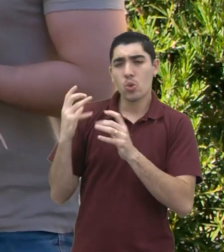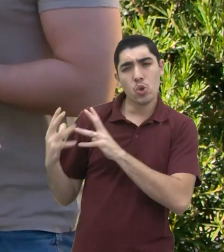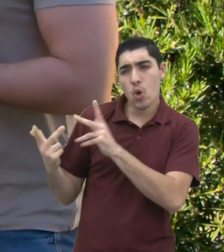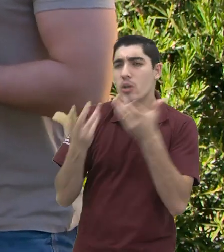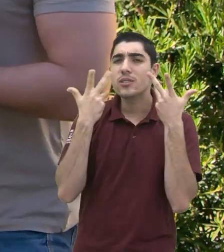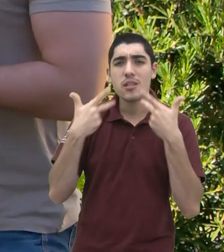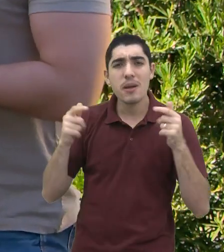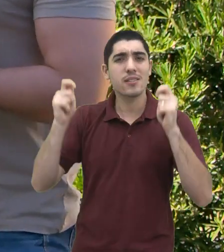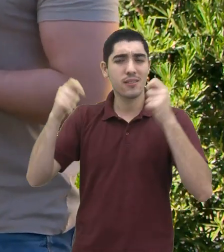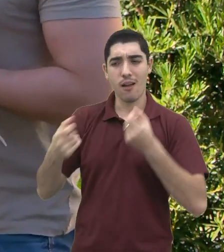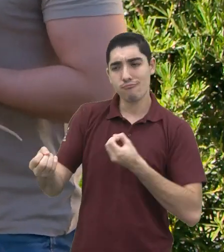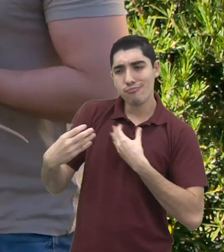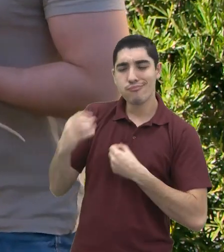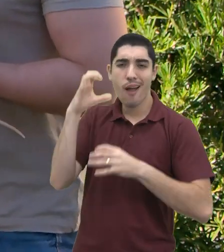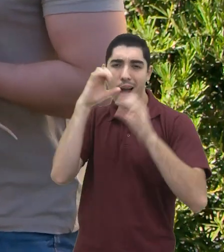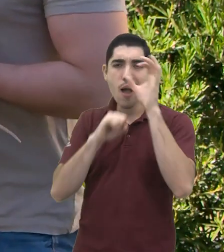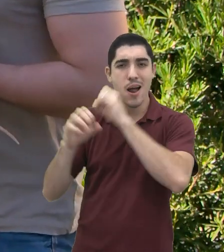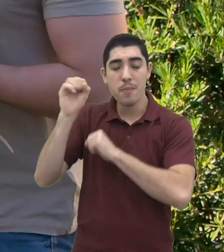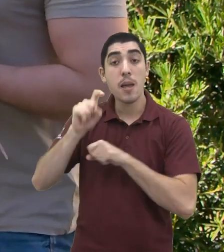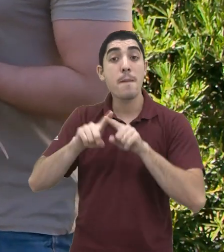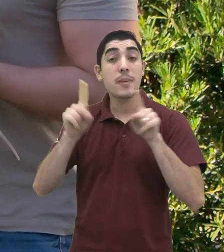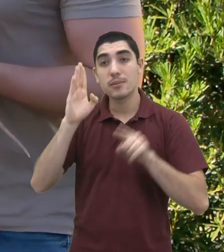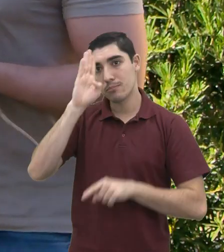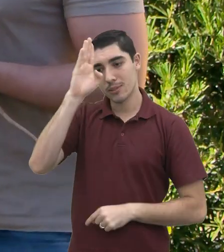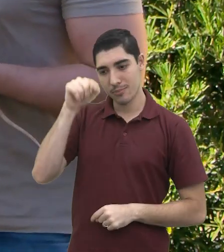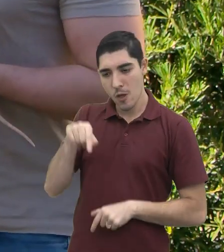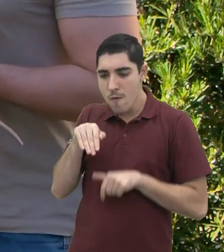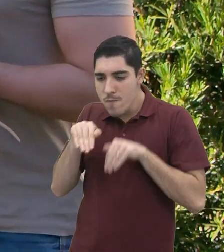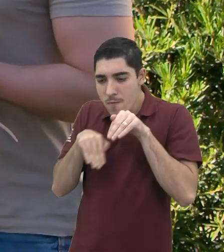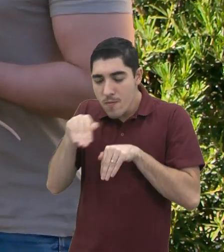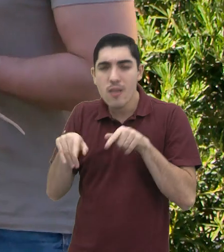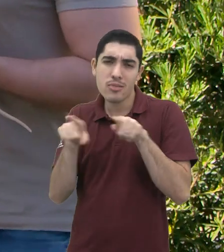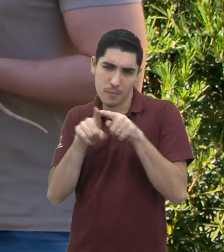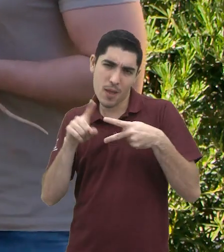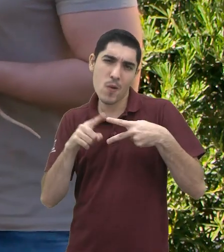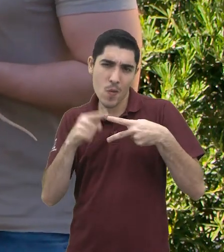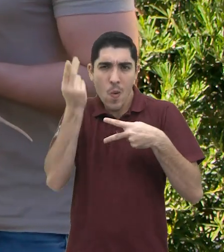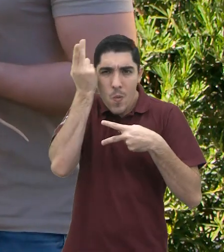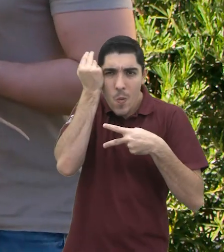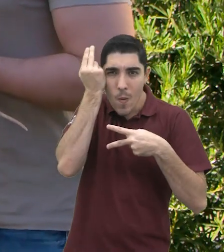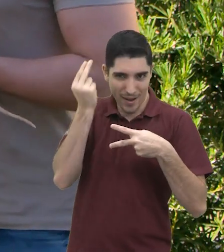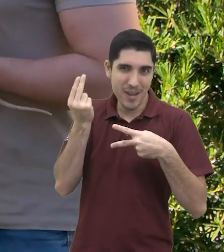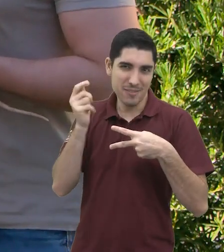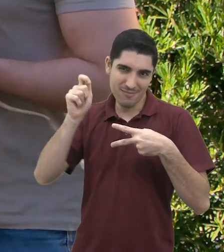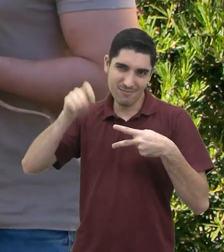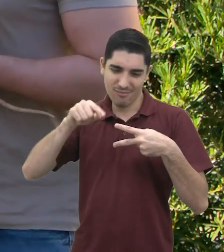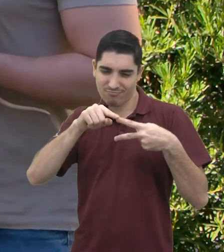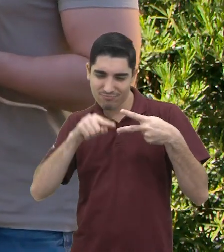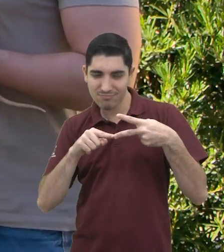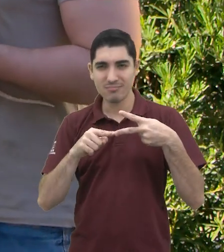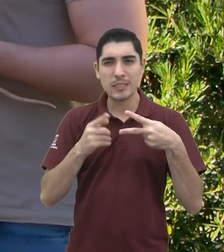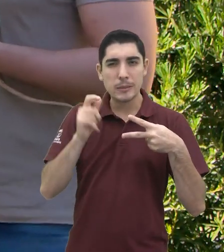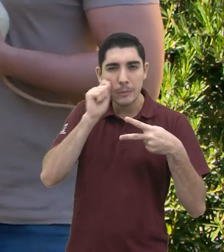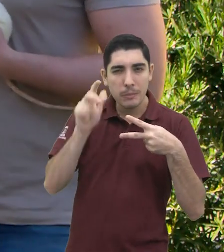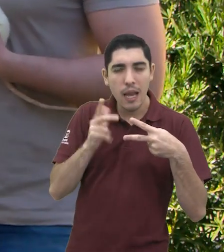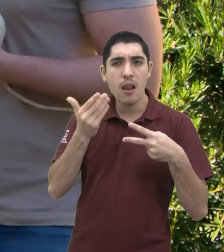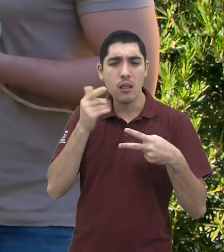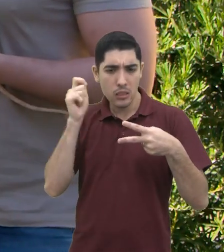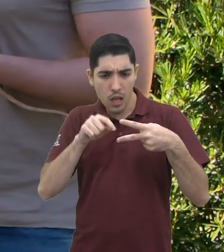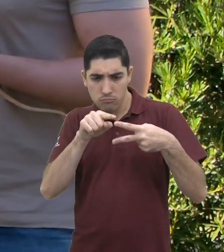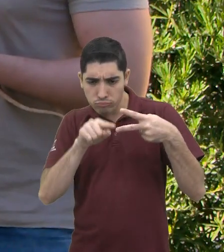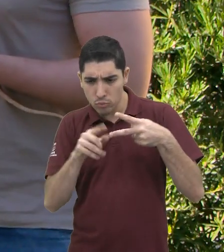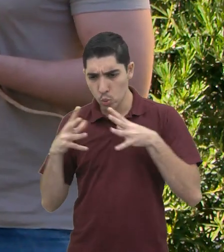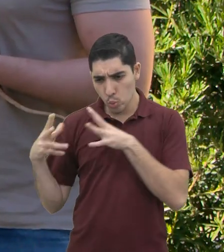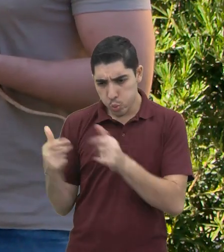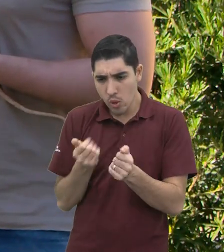para ensinar, para aprender e por aí vai, mas especialmente roedores e lagomorfos também, né, que são os coelhos, as lebres, que também tudo